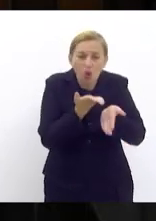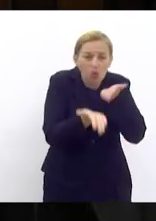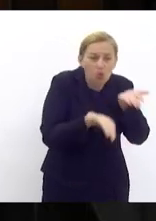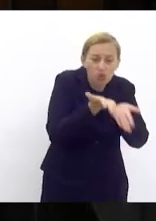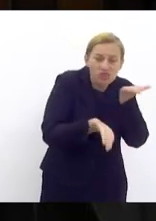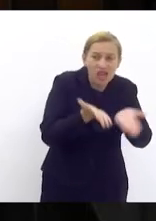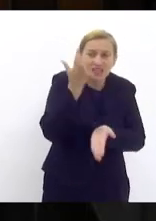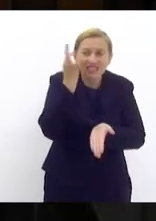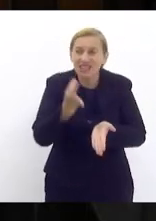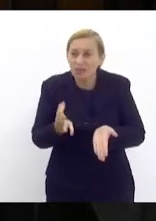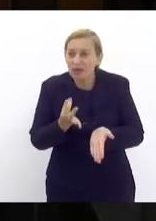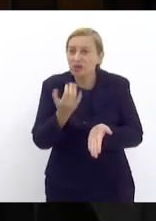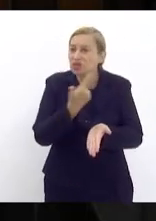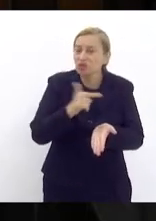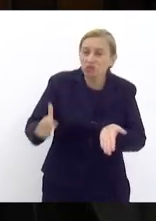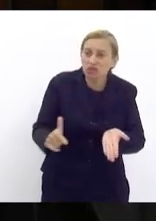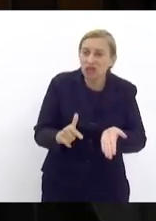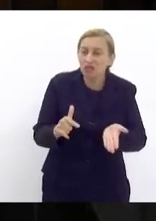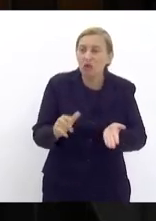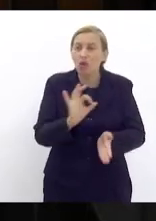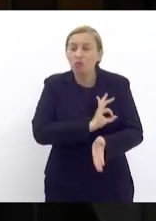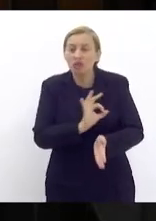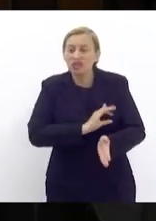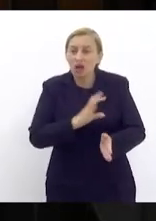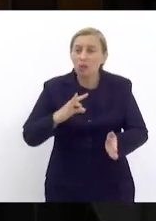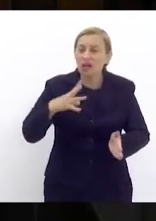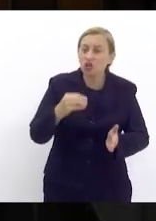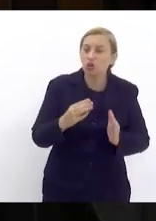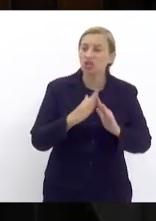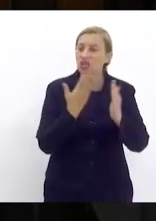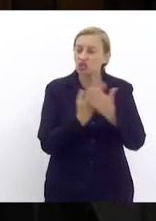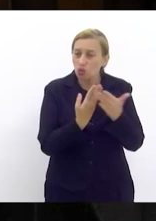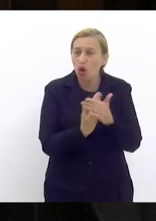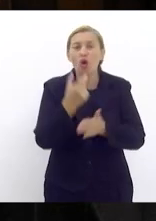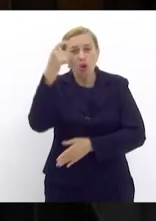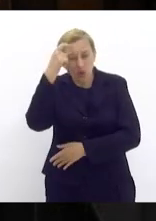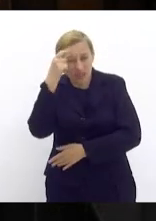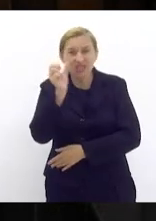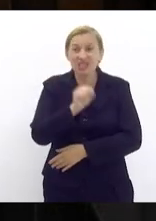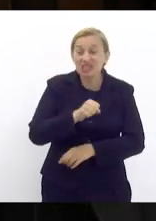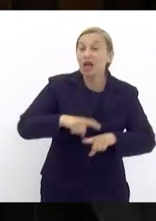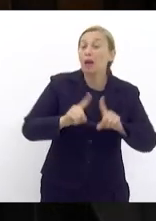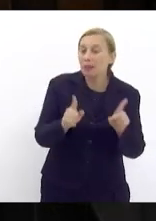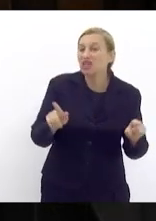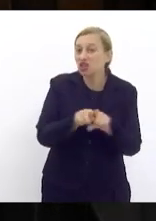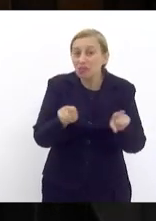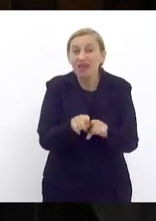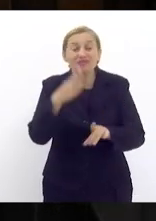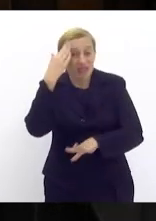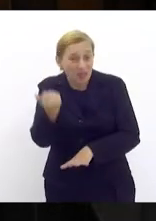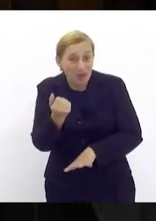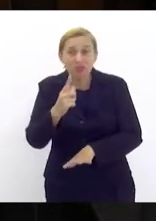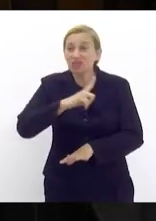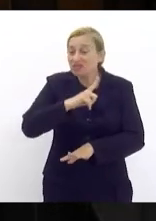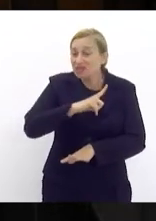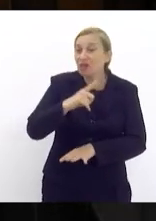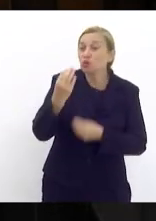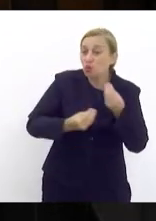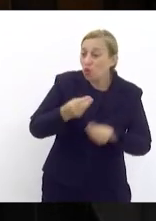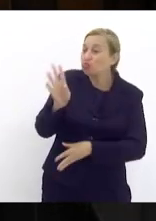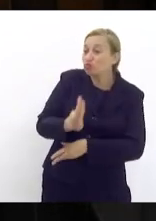que não temos efetivos para tudo isso. Temos essa consciência, mas também sabemos que temos como usar